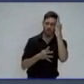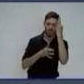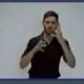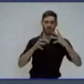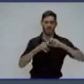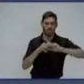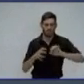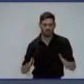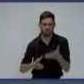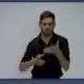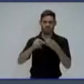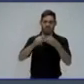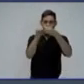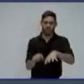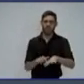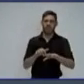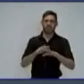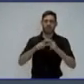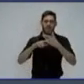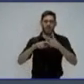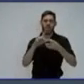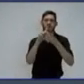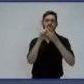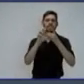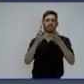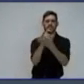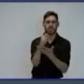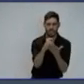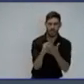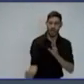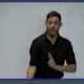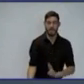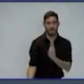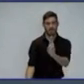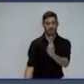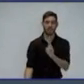a enfraquecer os fundamentos da democracia representativa.